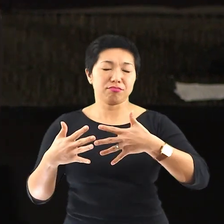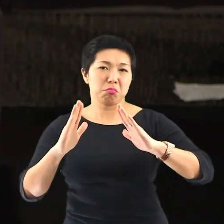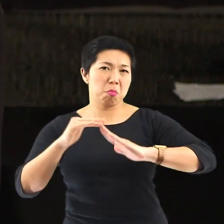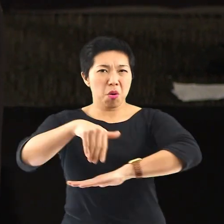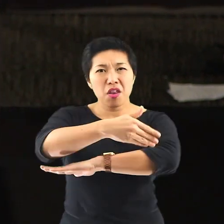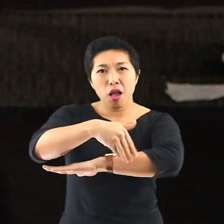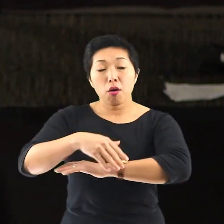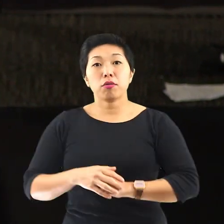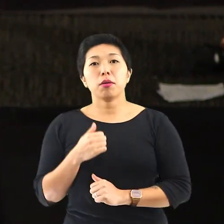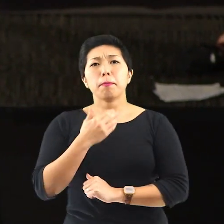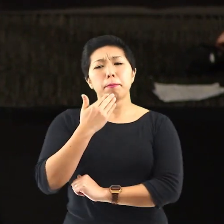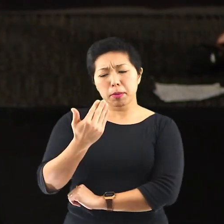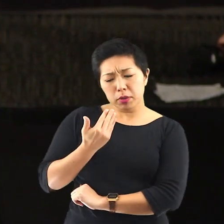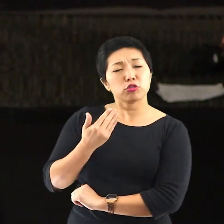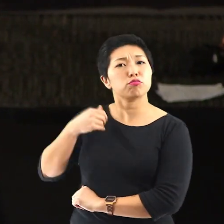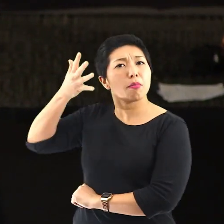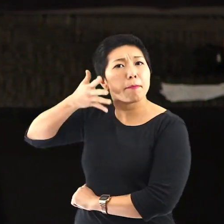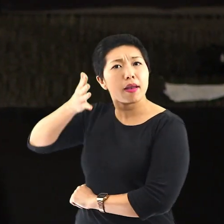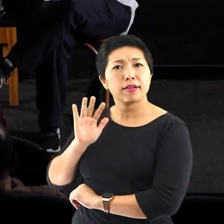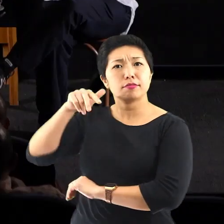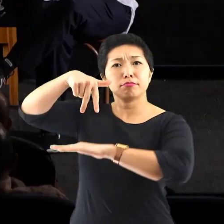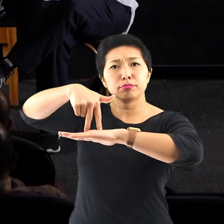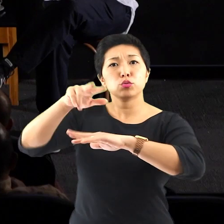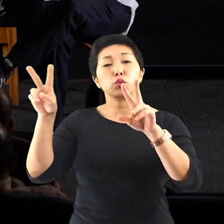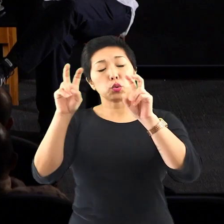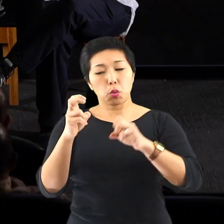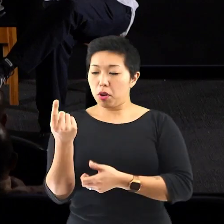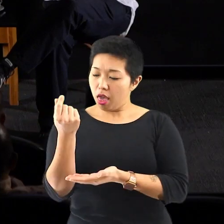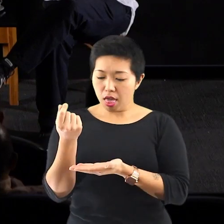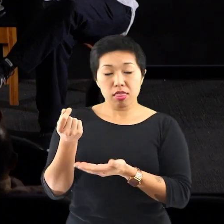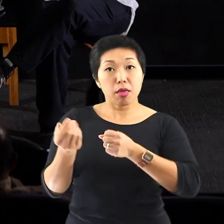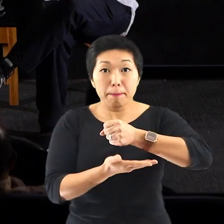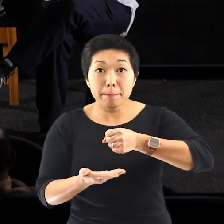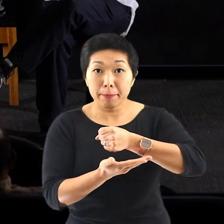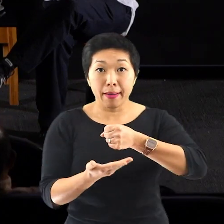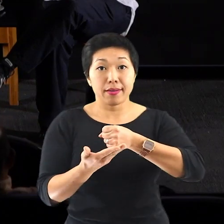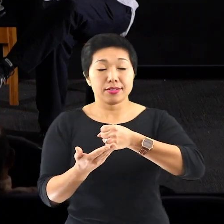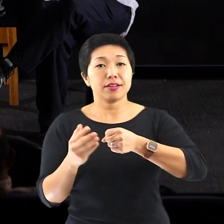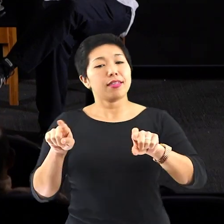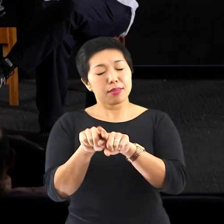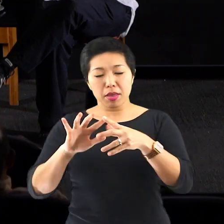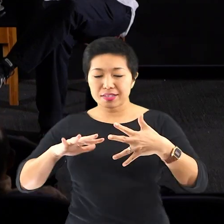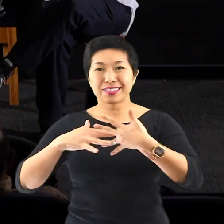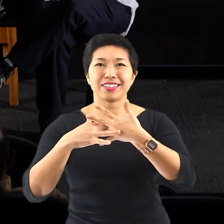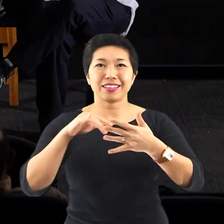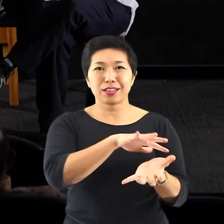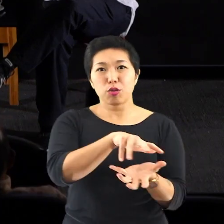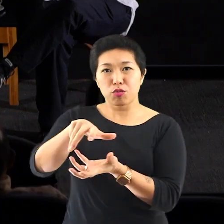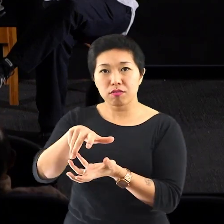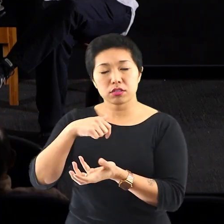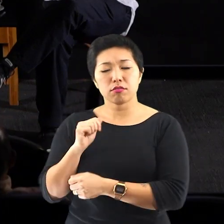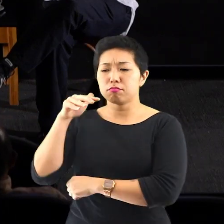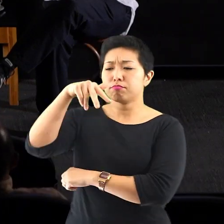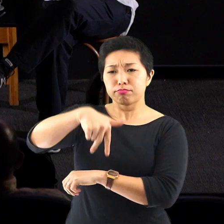palestra sobre a renda básica de cidadania universal, e eu fui falar